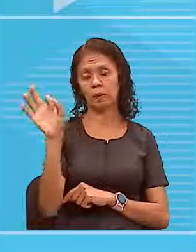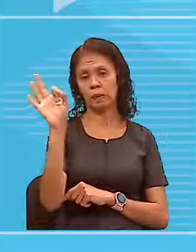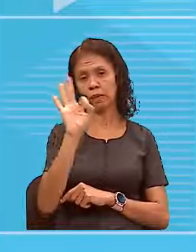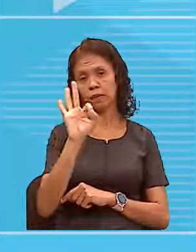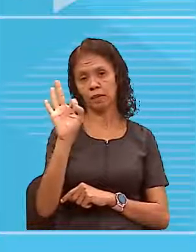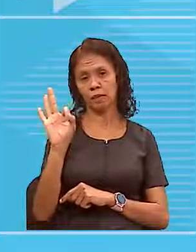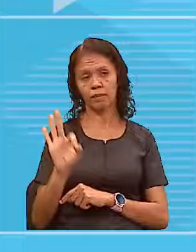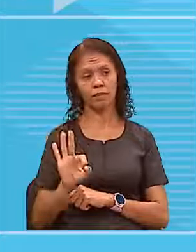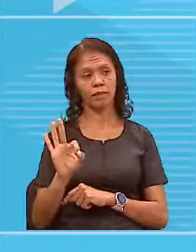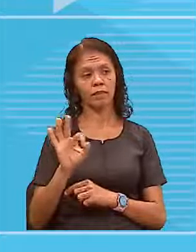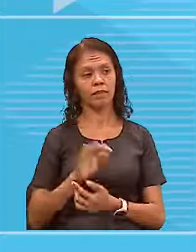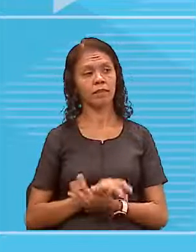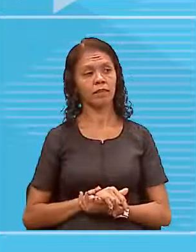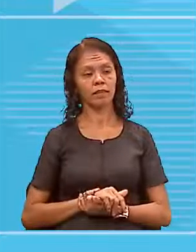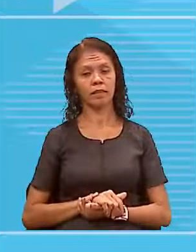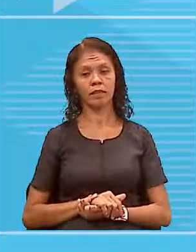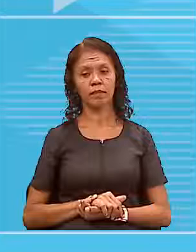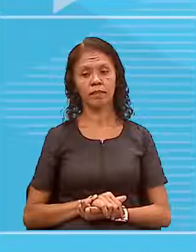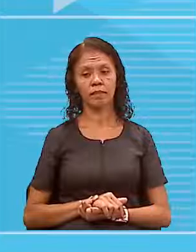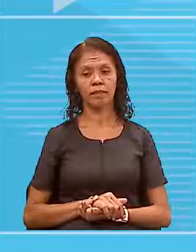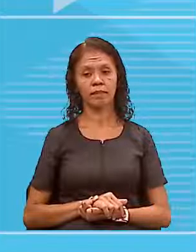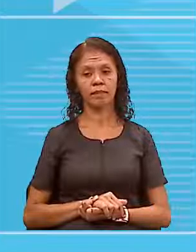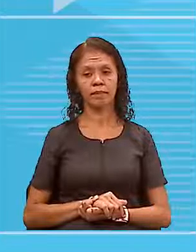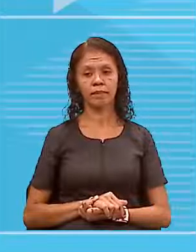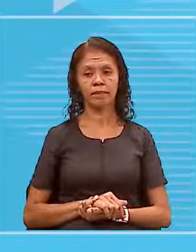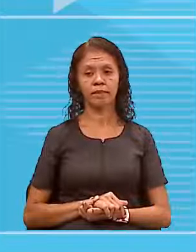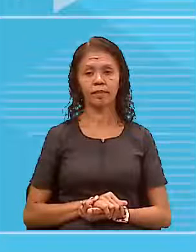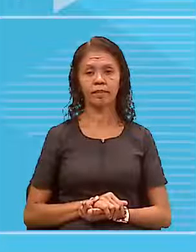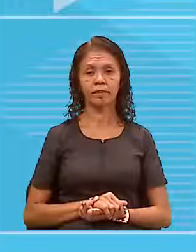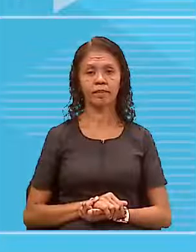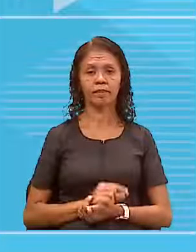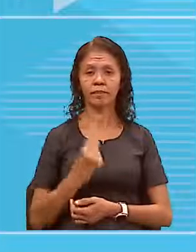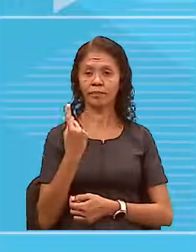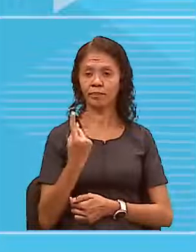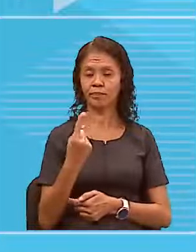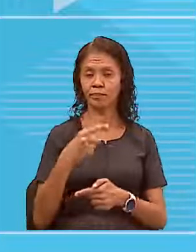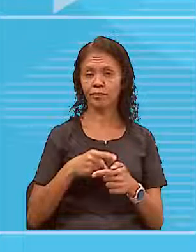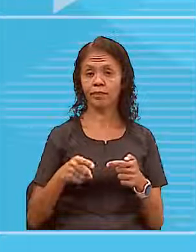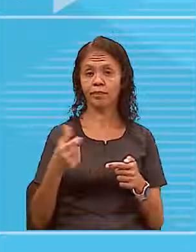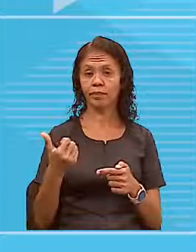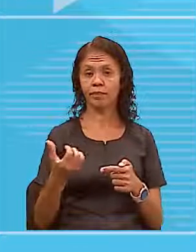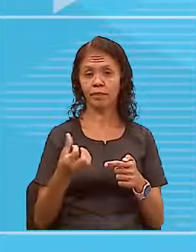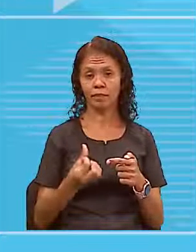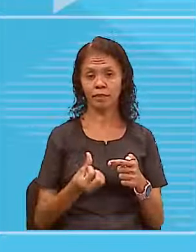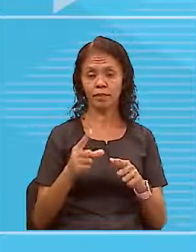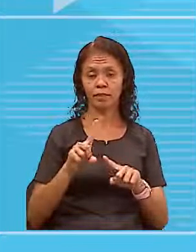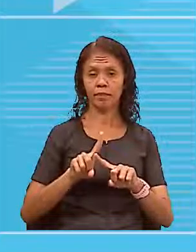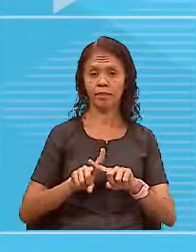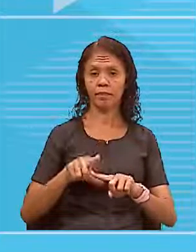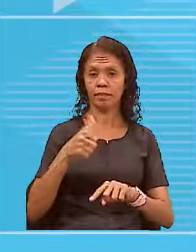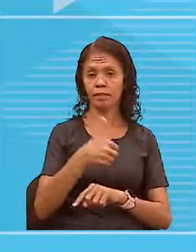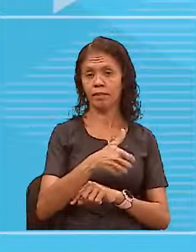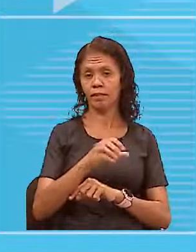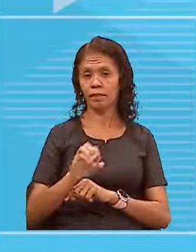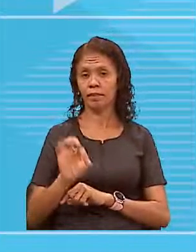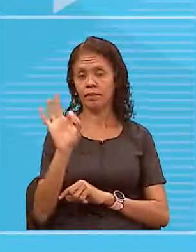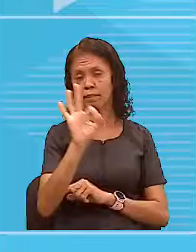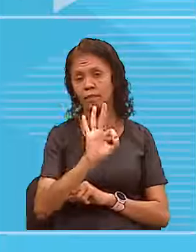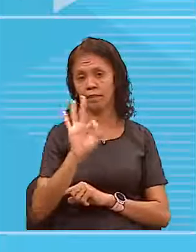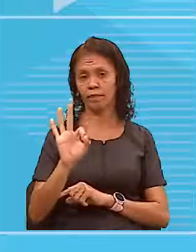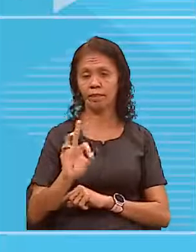37,5%. É 1 dividido para 16, Gabriel, vezes 100%,